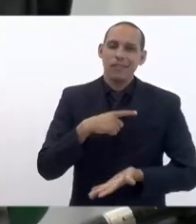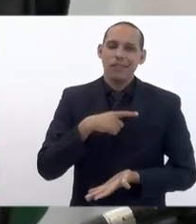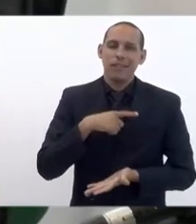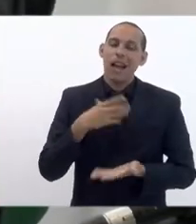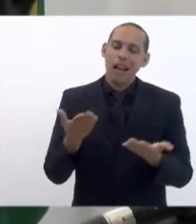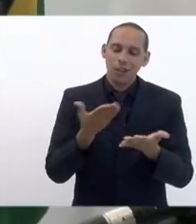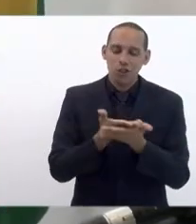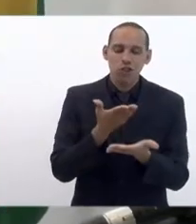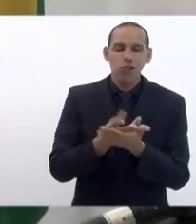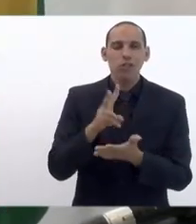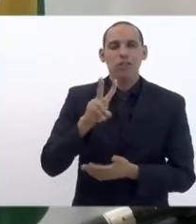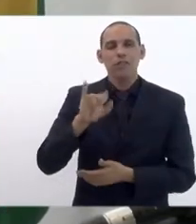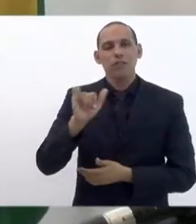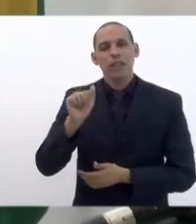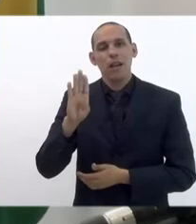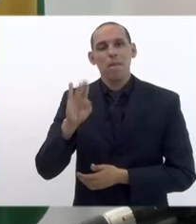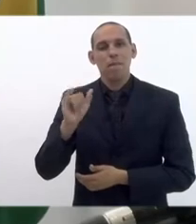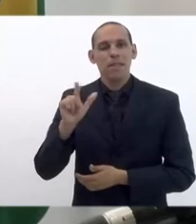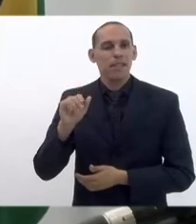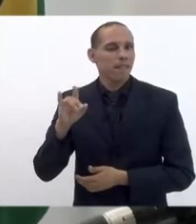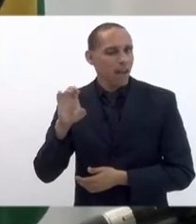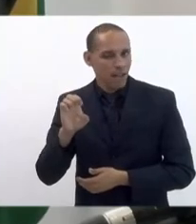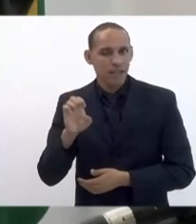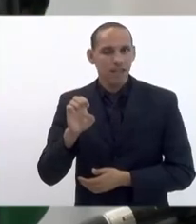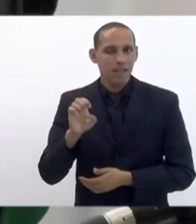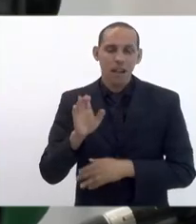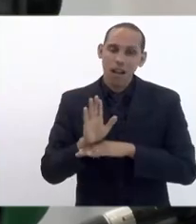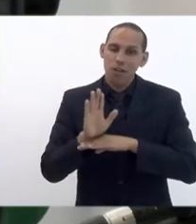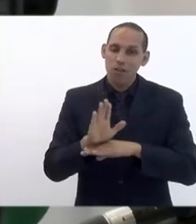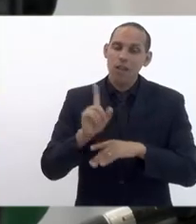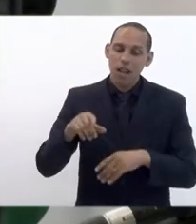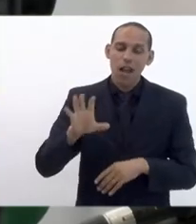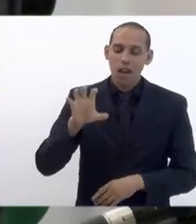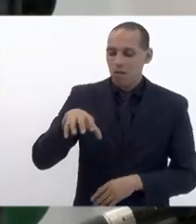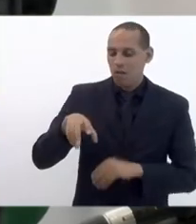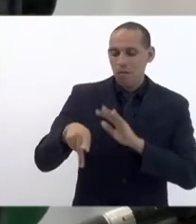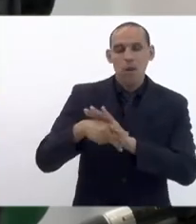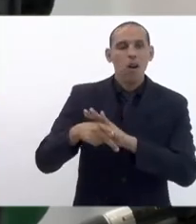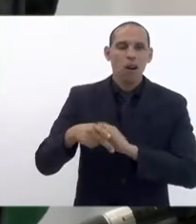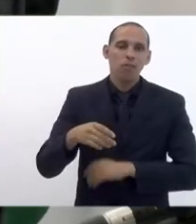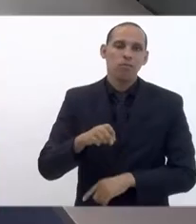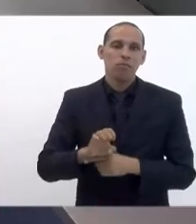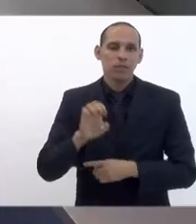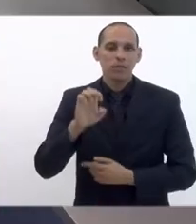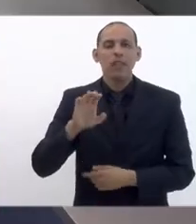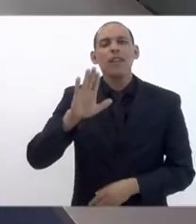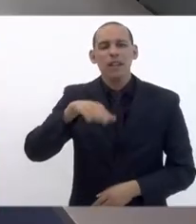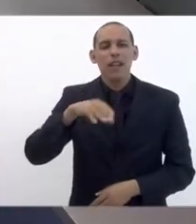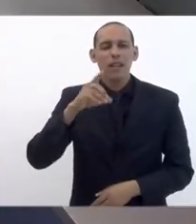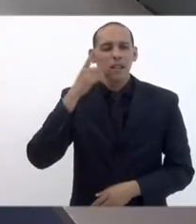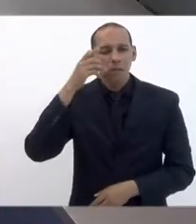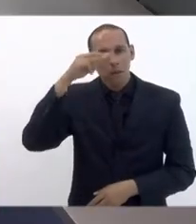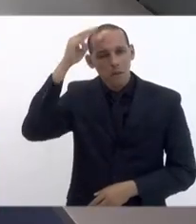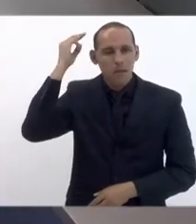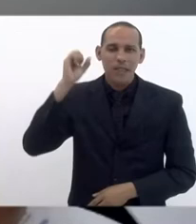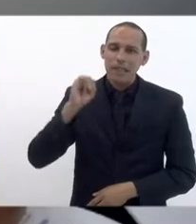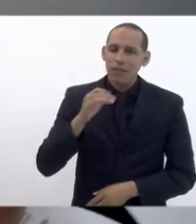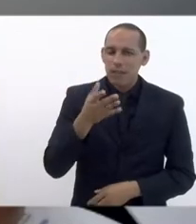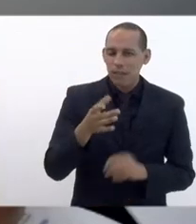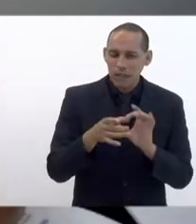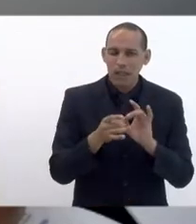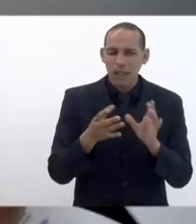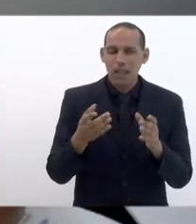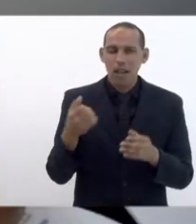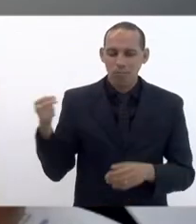estudo de viabilidade, ou seja, um órgão do Estado, o próprio CEPERJ ajudou muito nesse processo. Deputado Márcio Pacheco, se me permite, já que Vossa Excelência